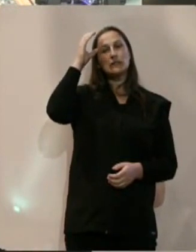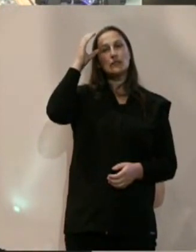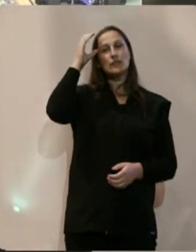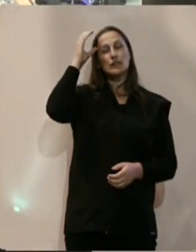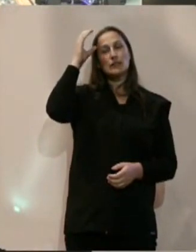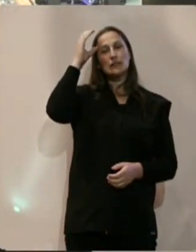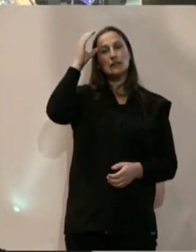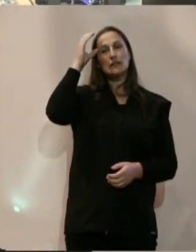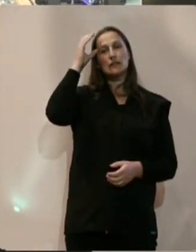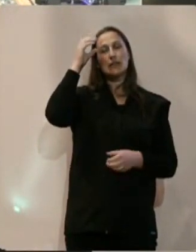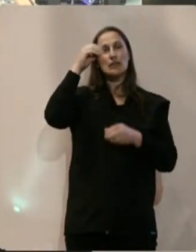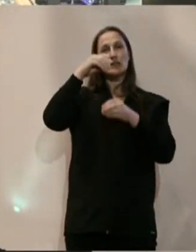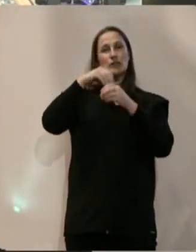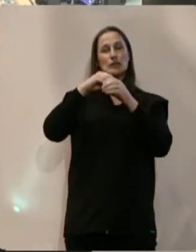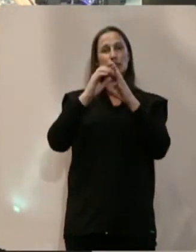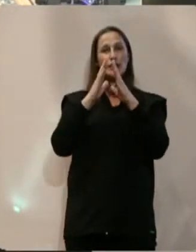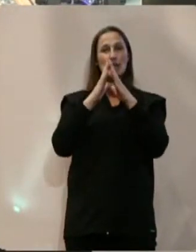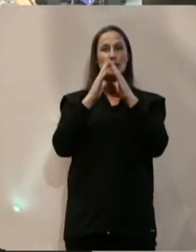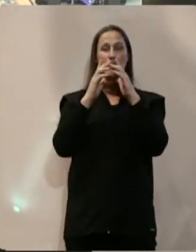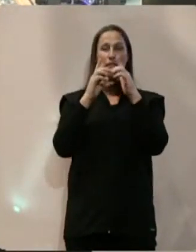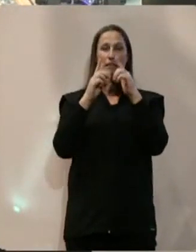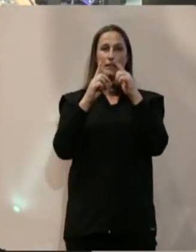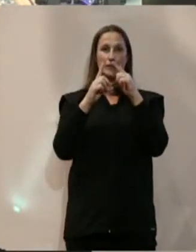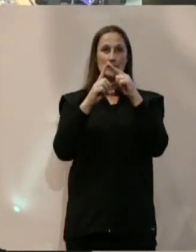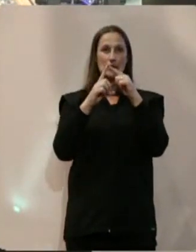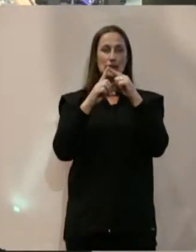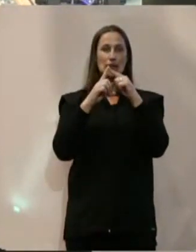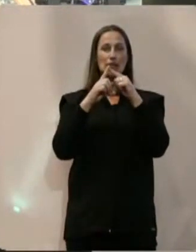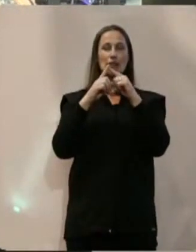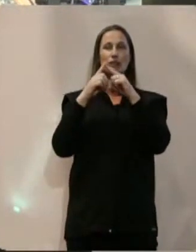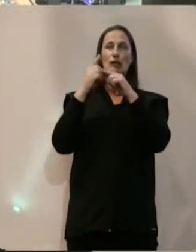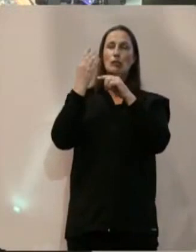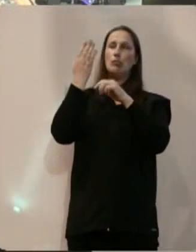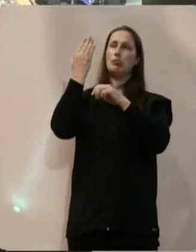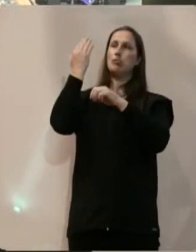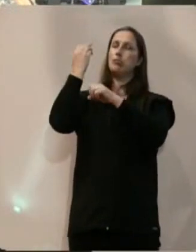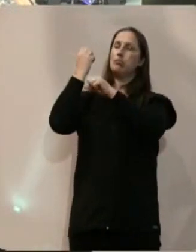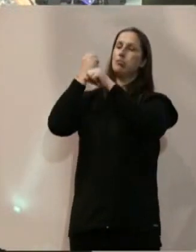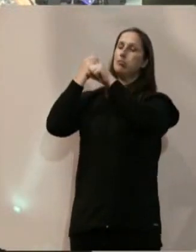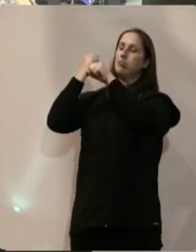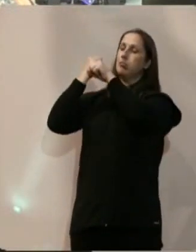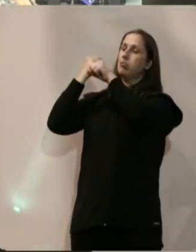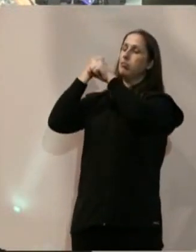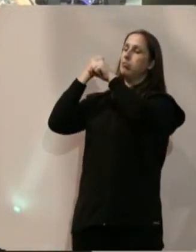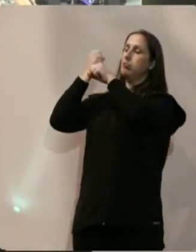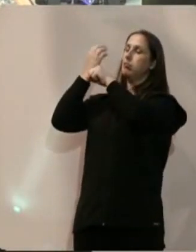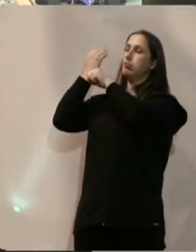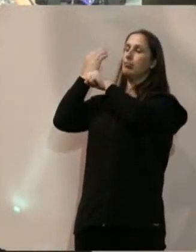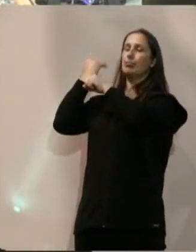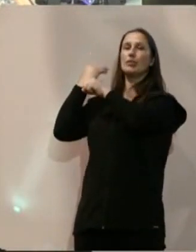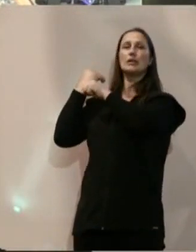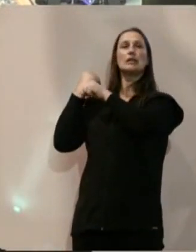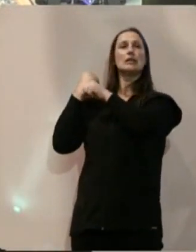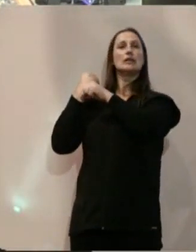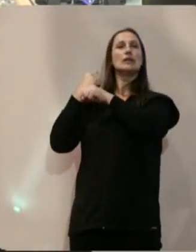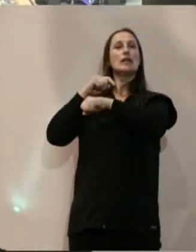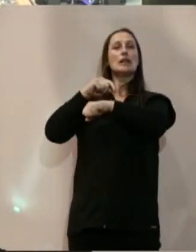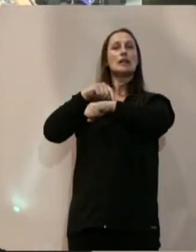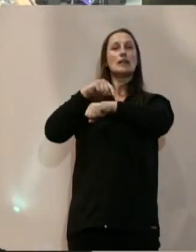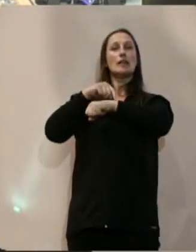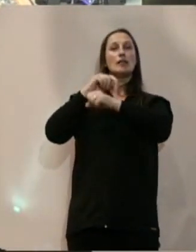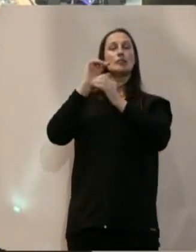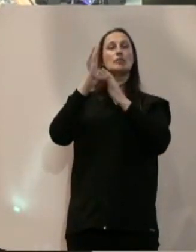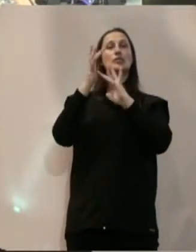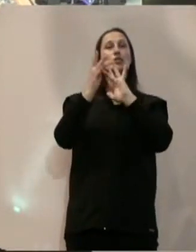igreja primitiva. A igreja lá do passado, lá dos tempos de Jesus, ela tinha